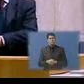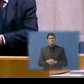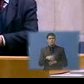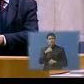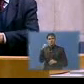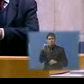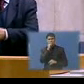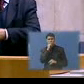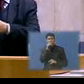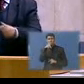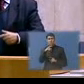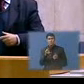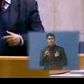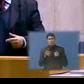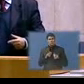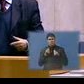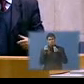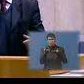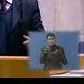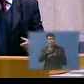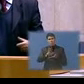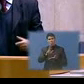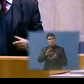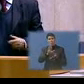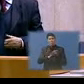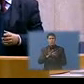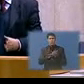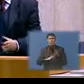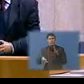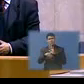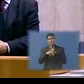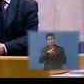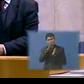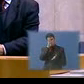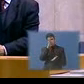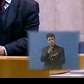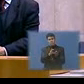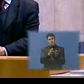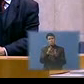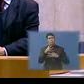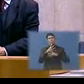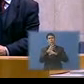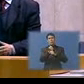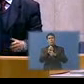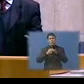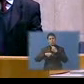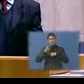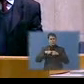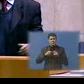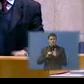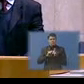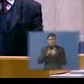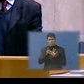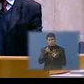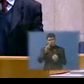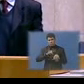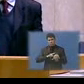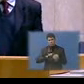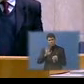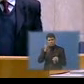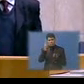primeiro que esse dinheiro não será utilizado diretamente do orçamento no primeiro momento, porque a PPP vai ser